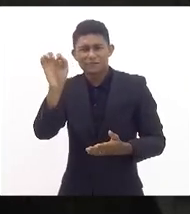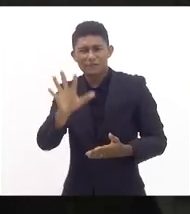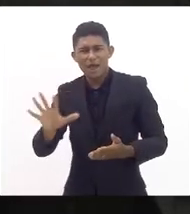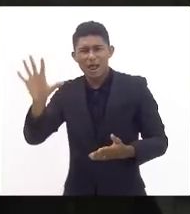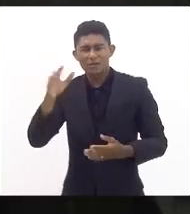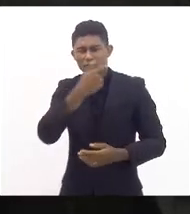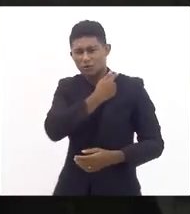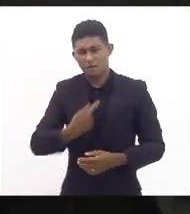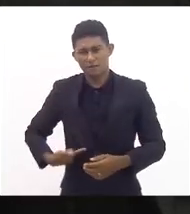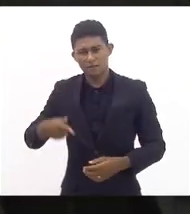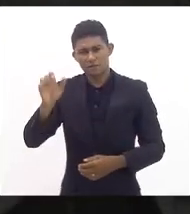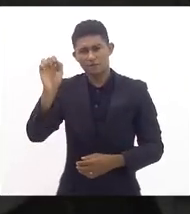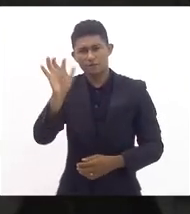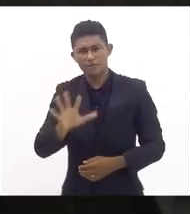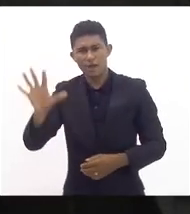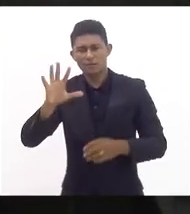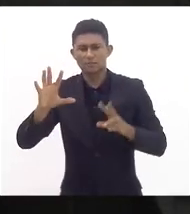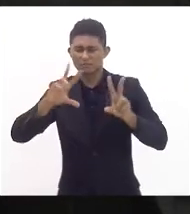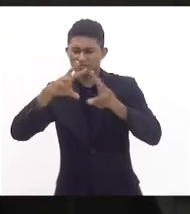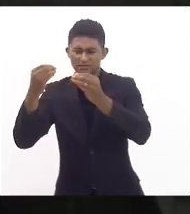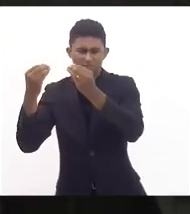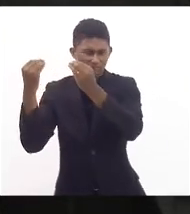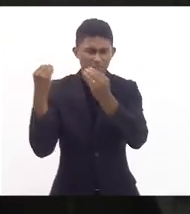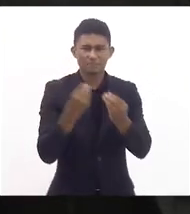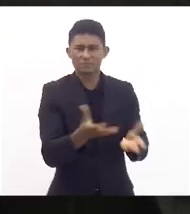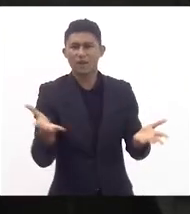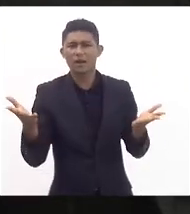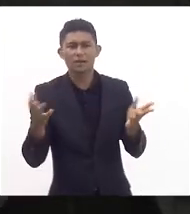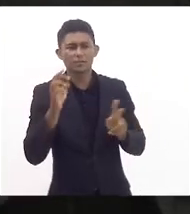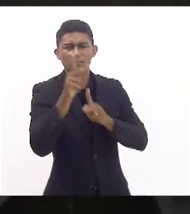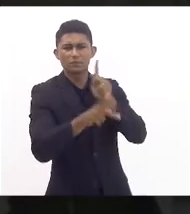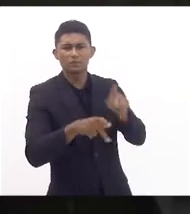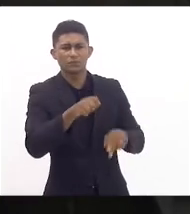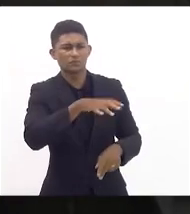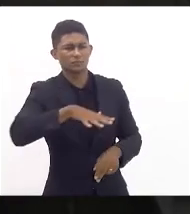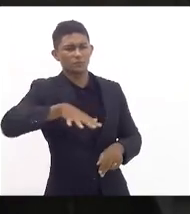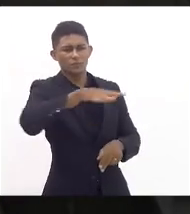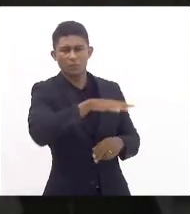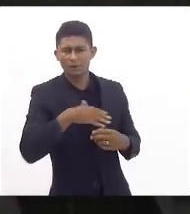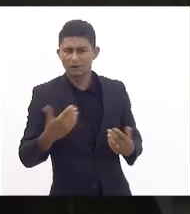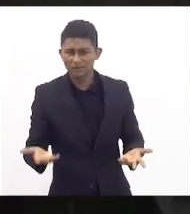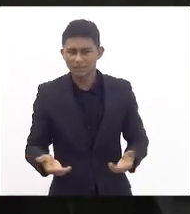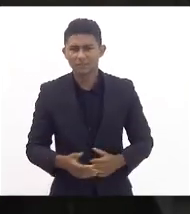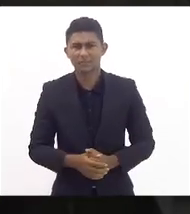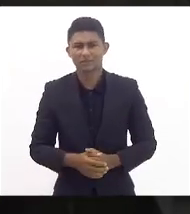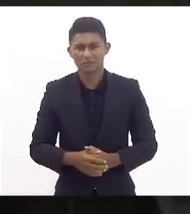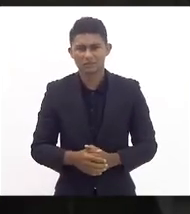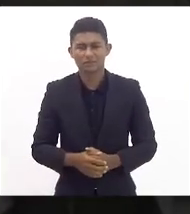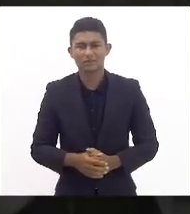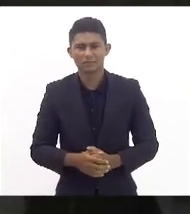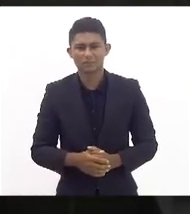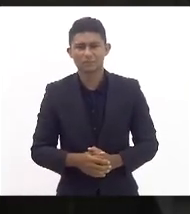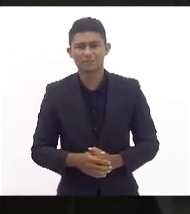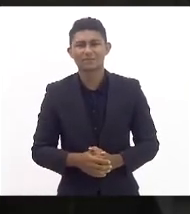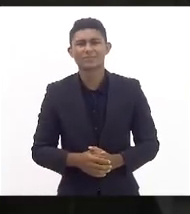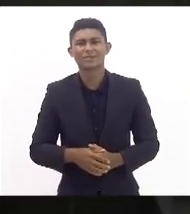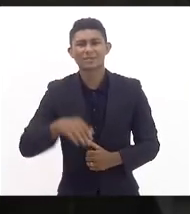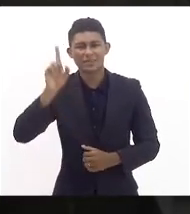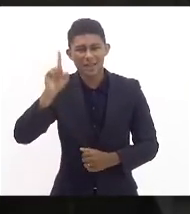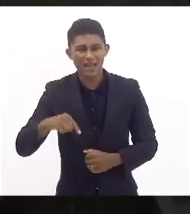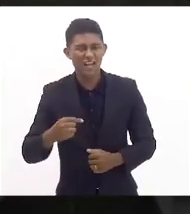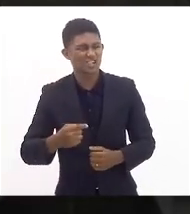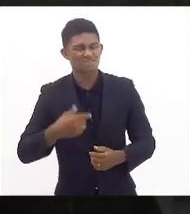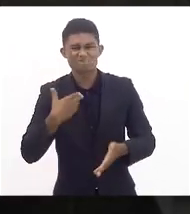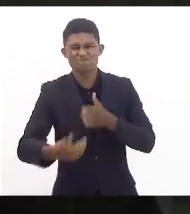o governo federal e a Petrobras deram para o trabalhador brasileiro. Paulada na